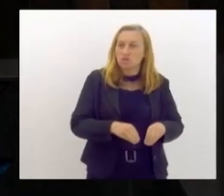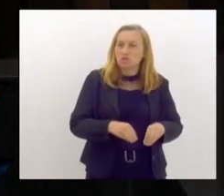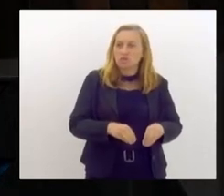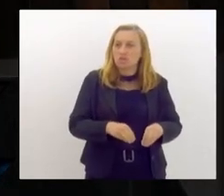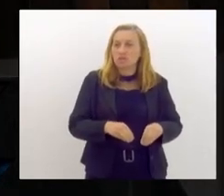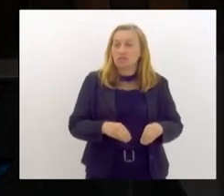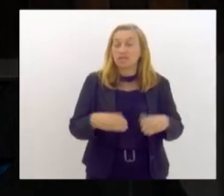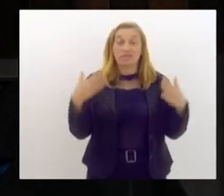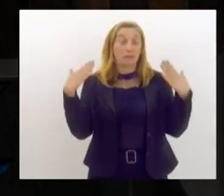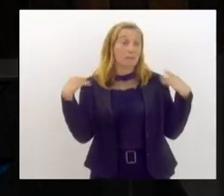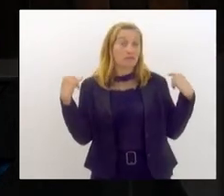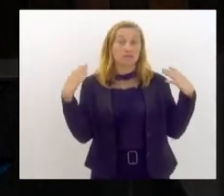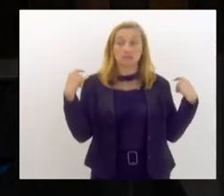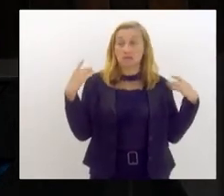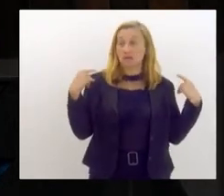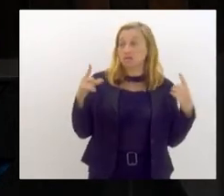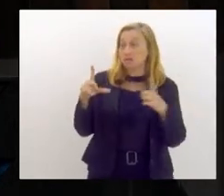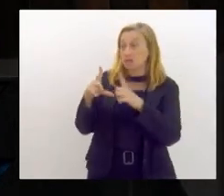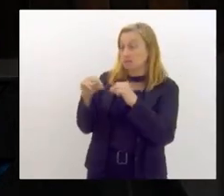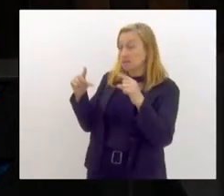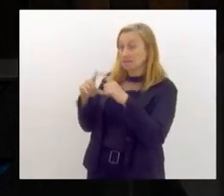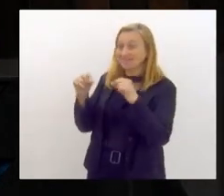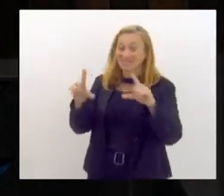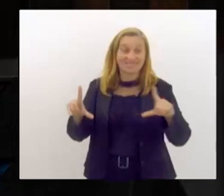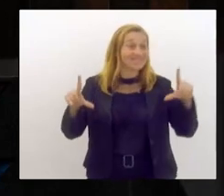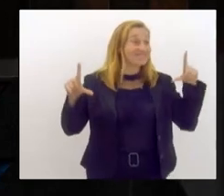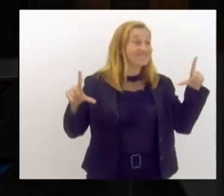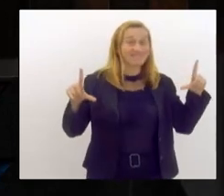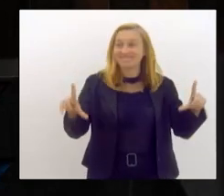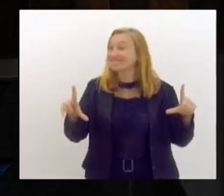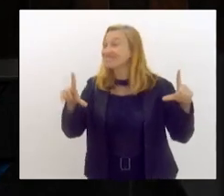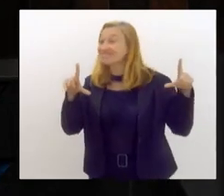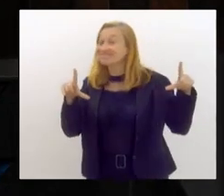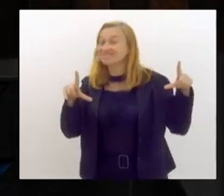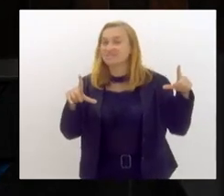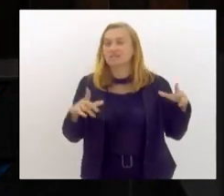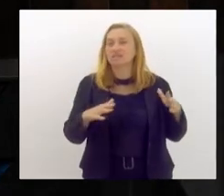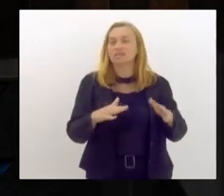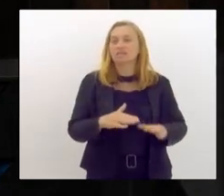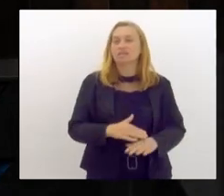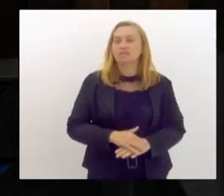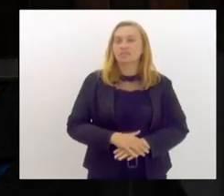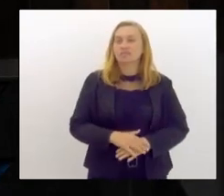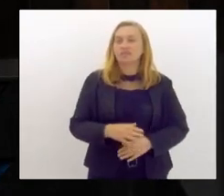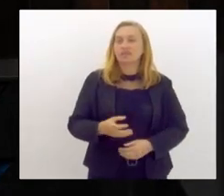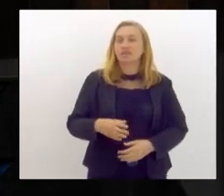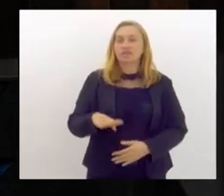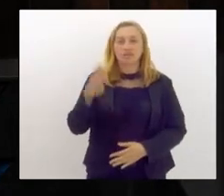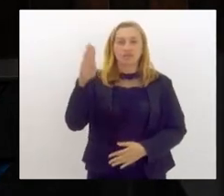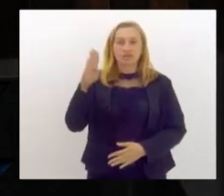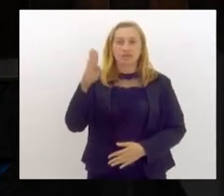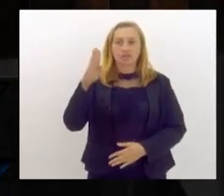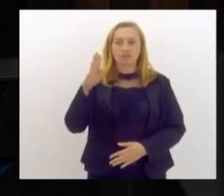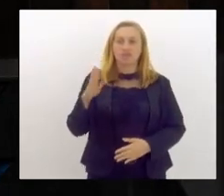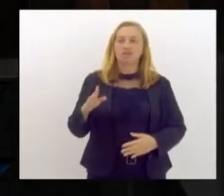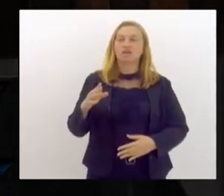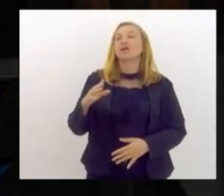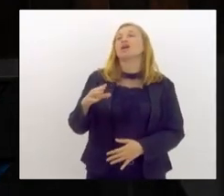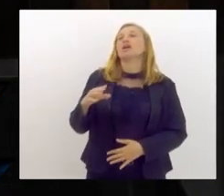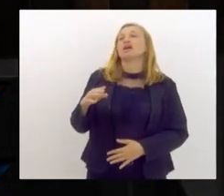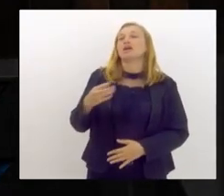em Brasília, dando palanque para aquele que queria ser candidato a governador do seu partido.